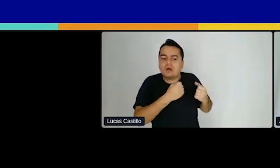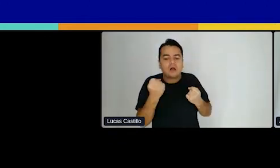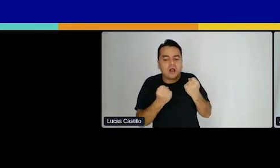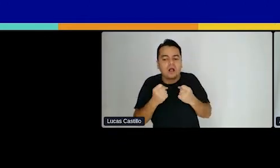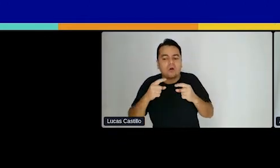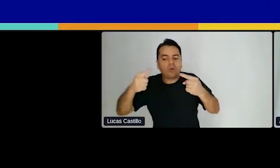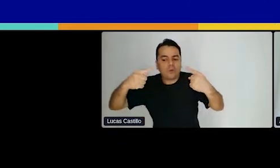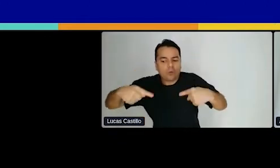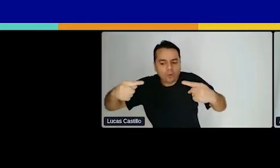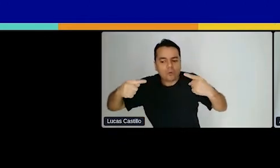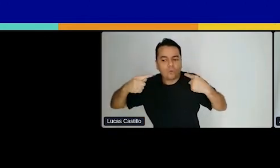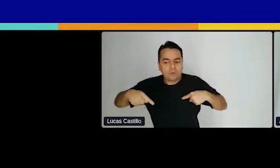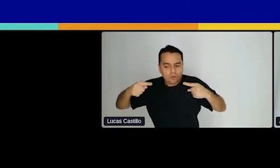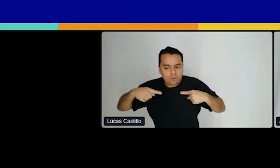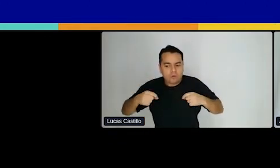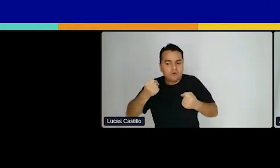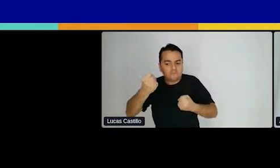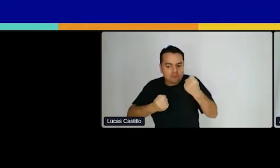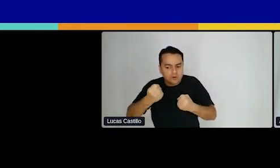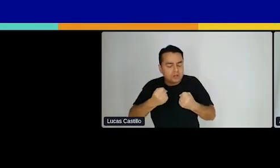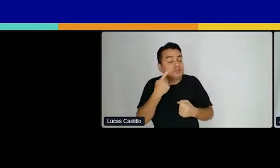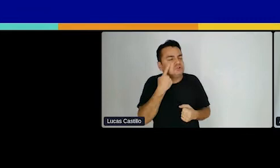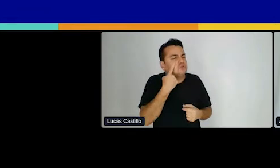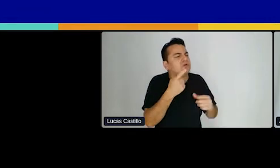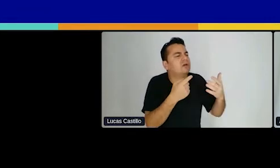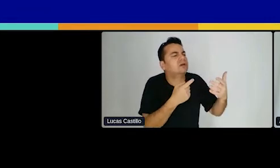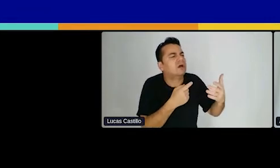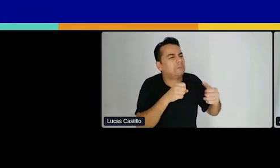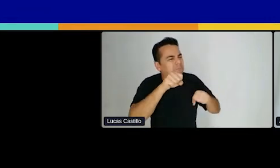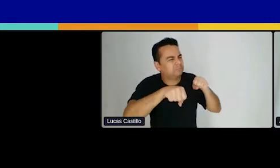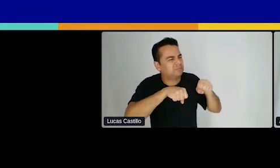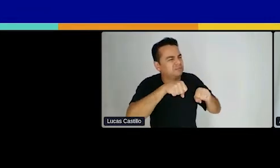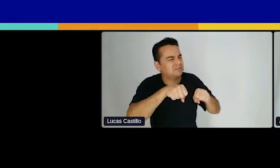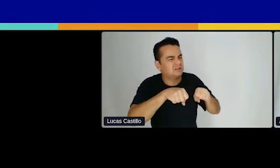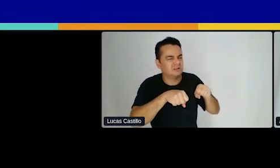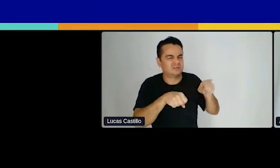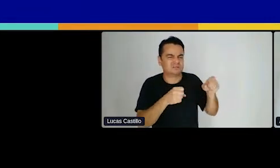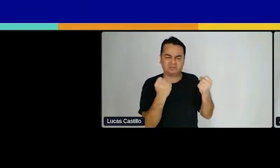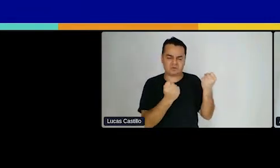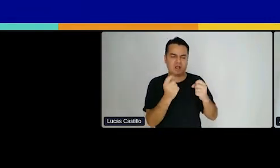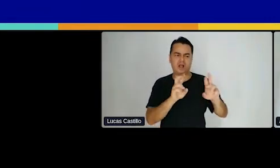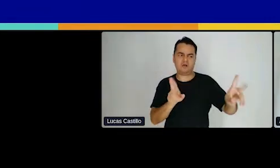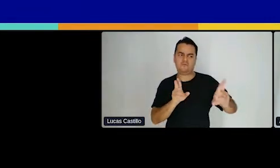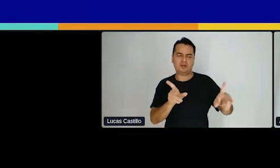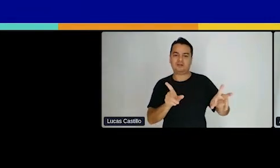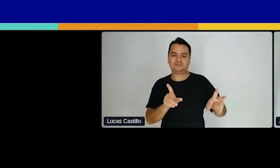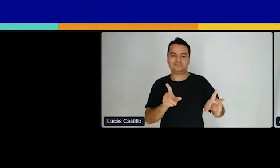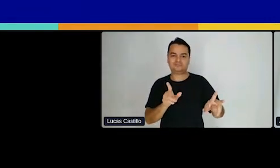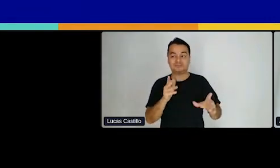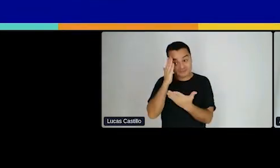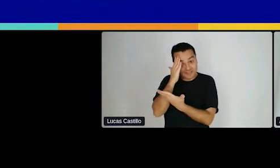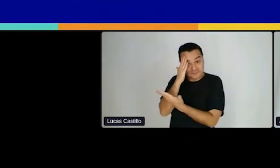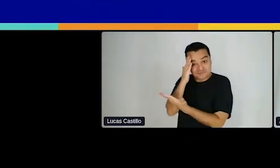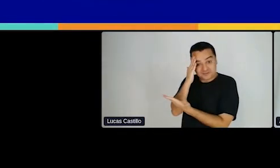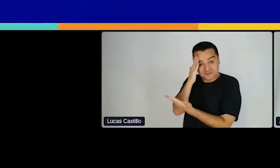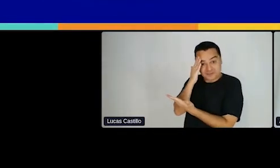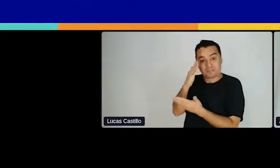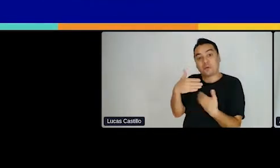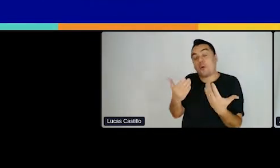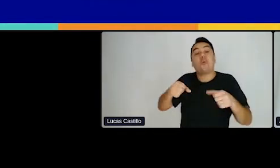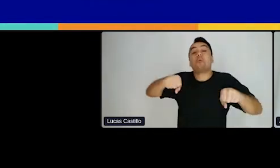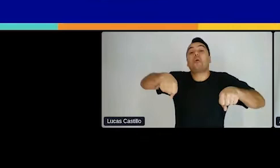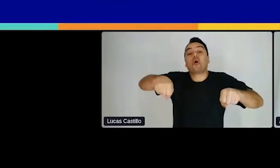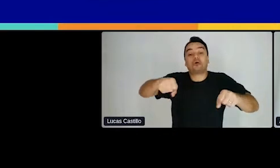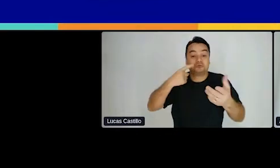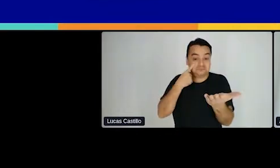um carro. O mesmo se aplica ao caso de exemplos de motos ou até mesmo, né, carrinhos de bebê.